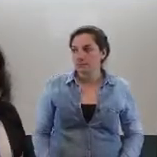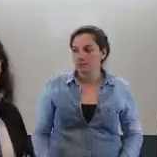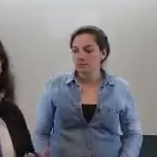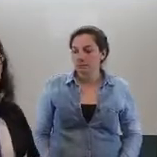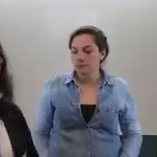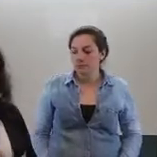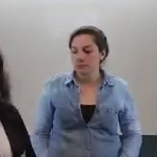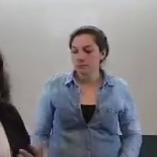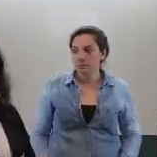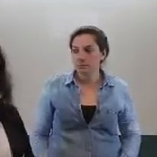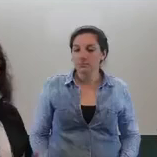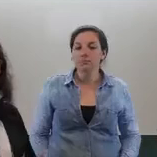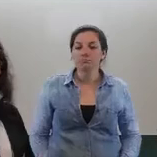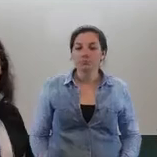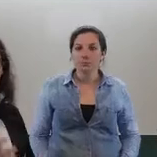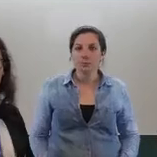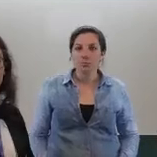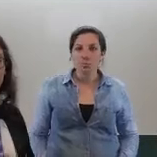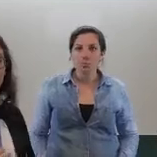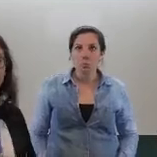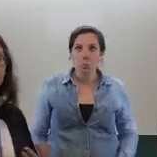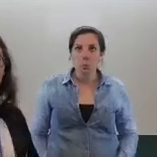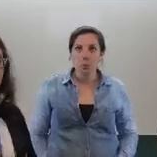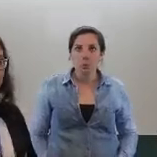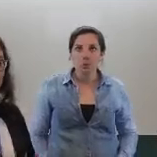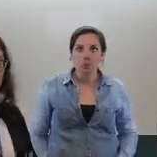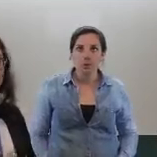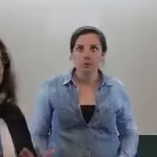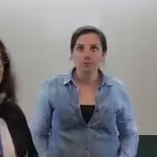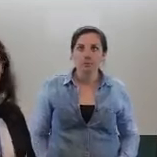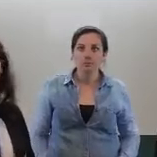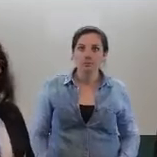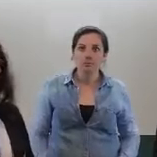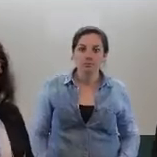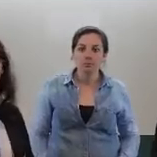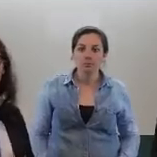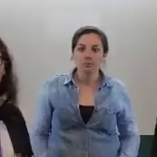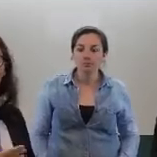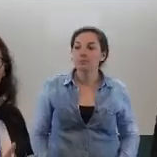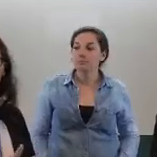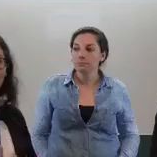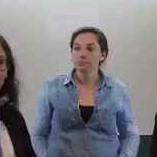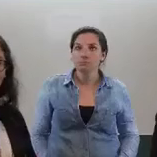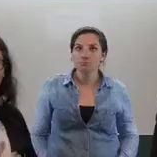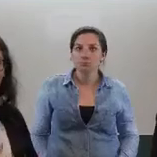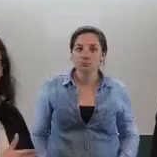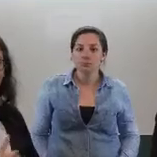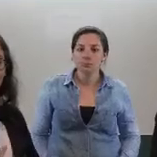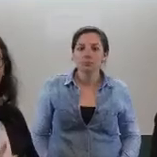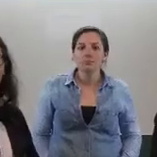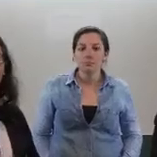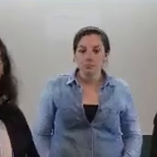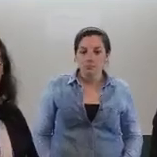para vocês, a norma, ela é aquela ali, mas você tem que interpretar ela, você tem que ver como é que tem que fazer,